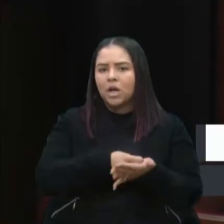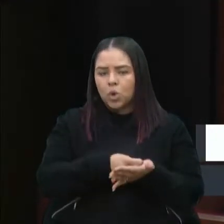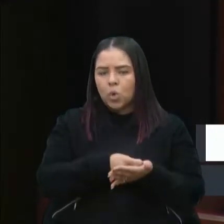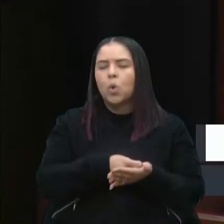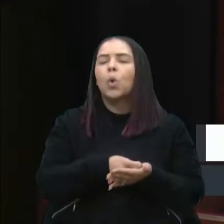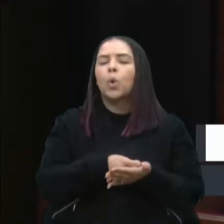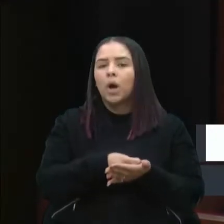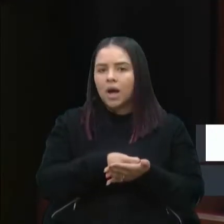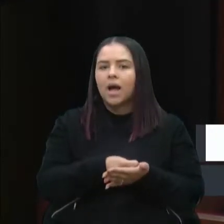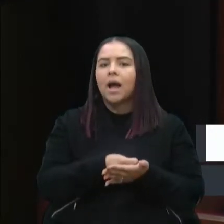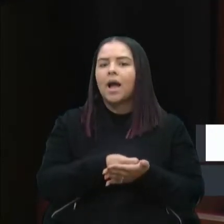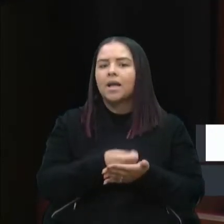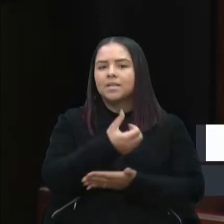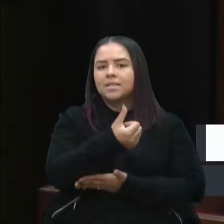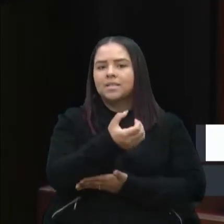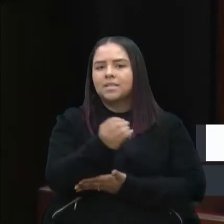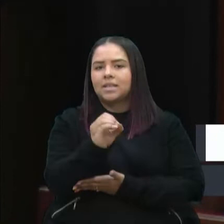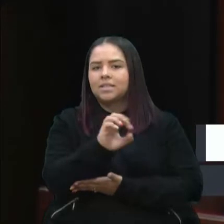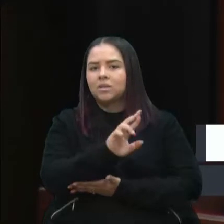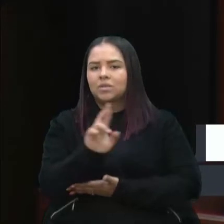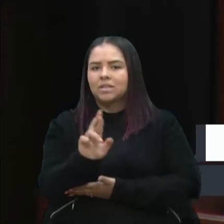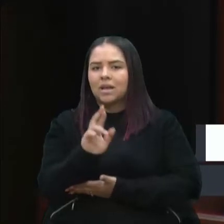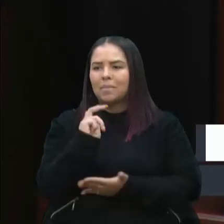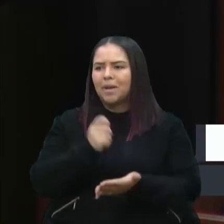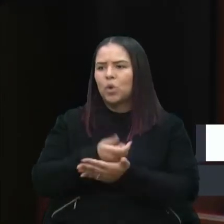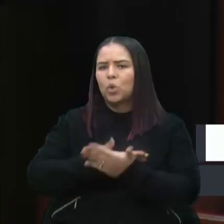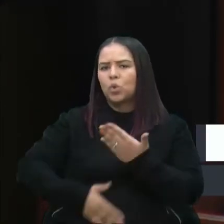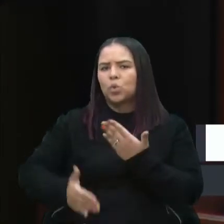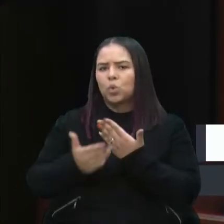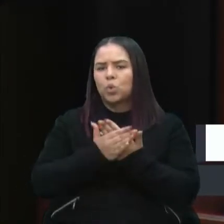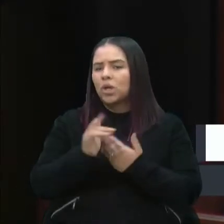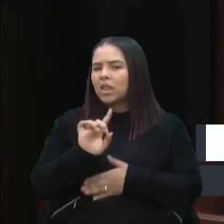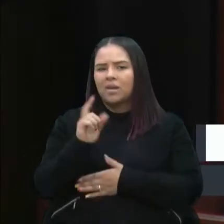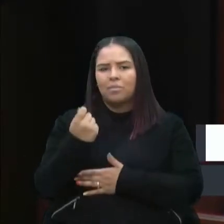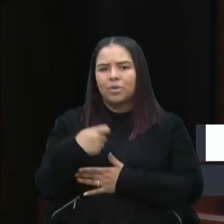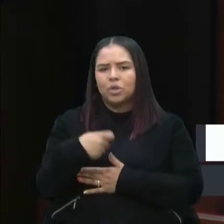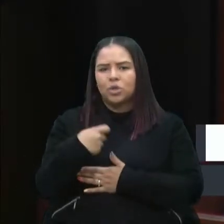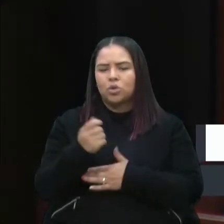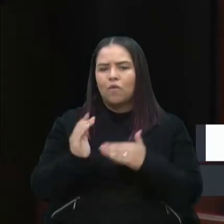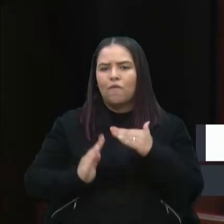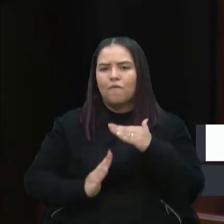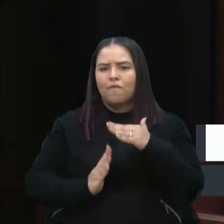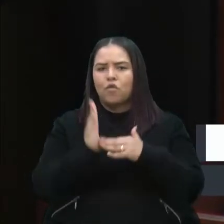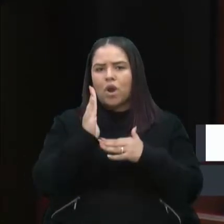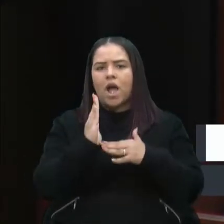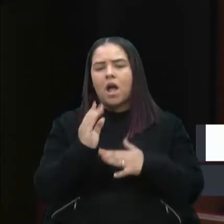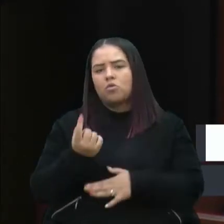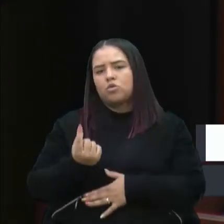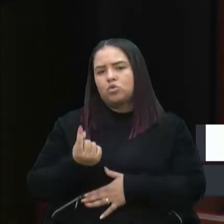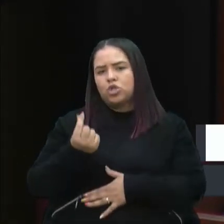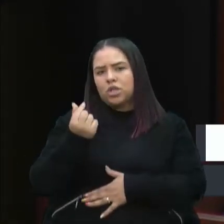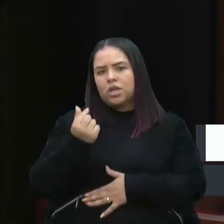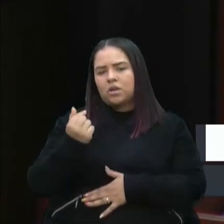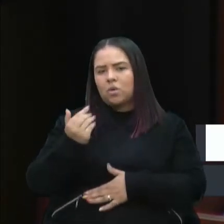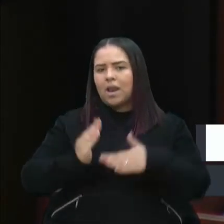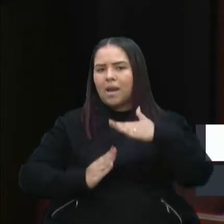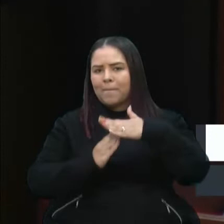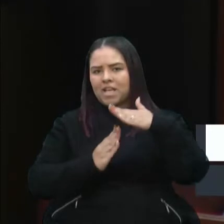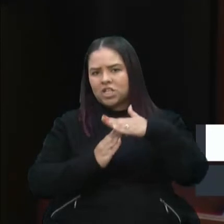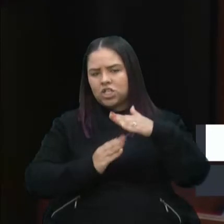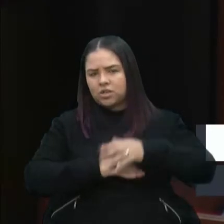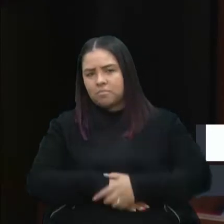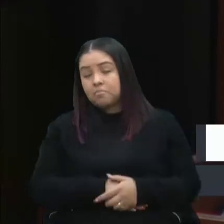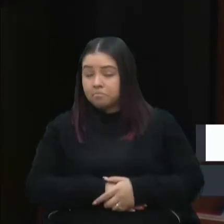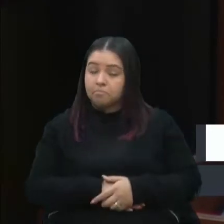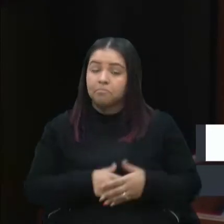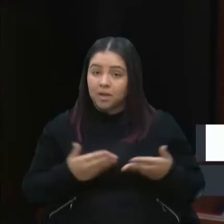emergencial, pagou tudo o que tinha que pagar, sem precisar furar o teto de gastos? E agora, diz